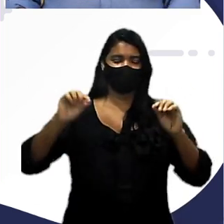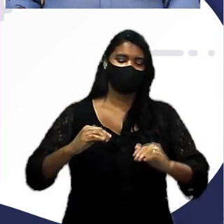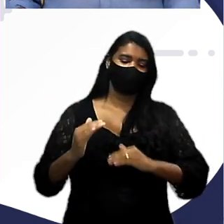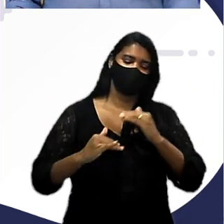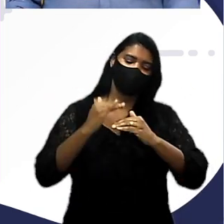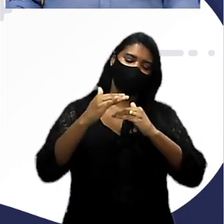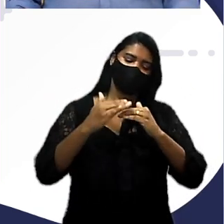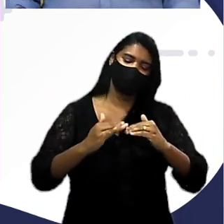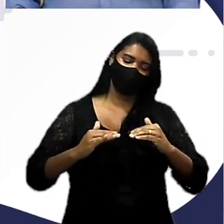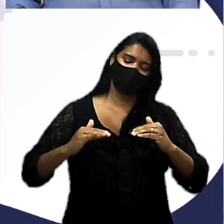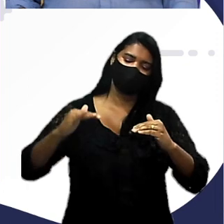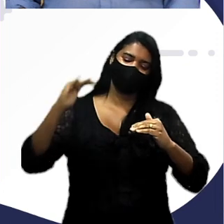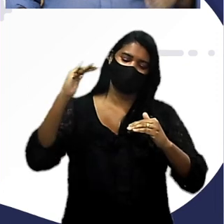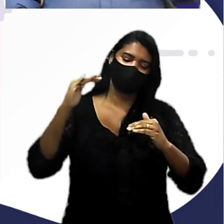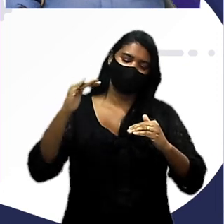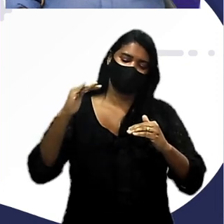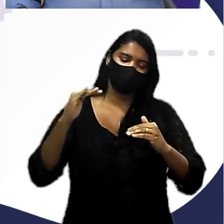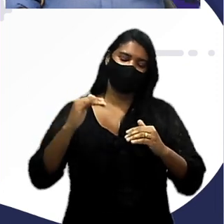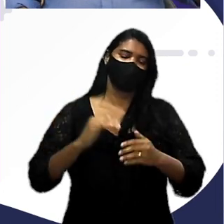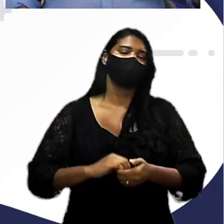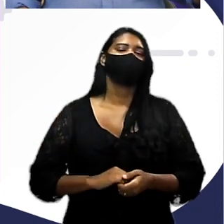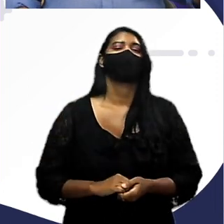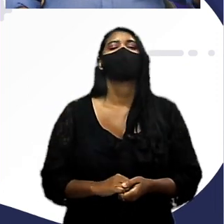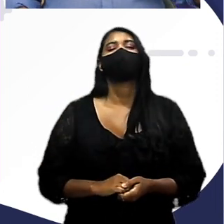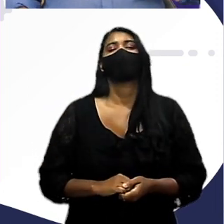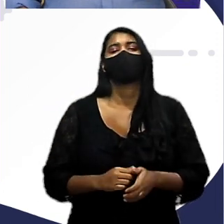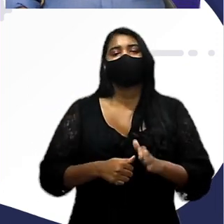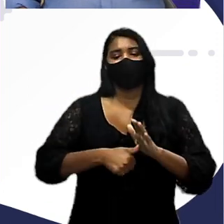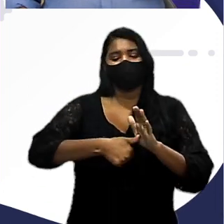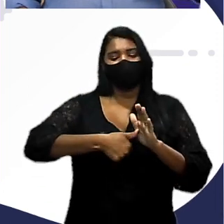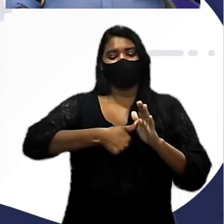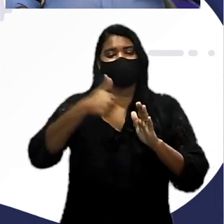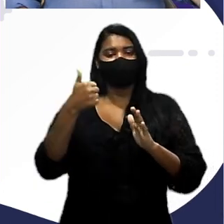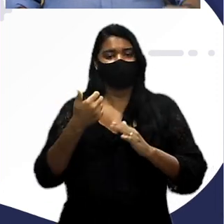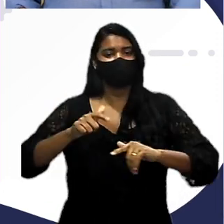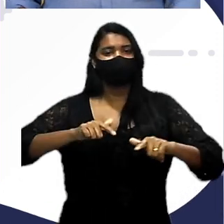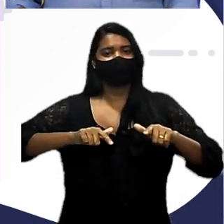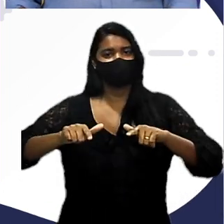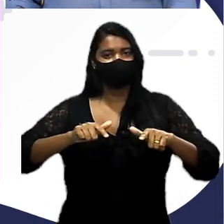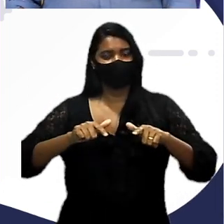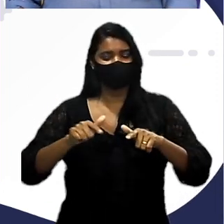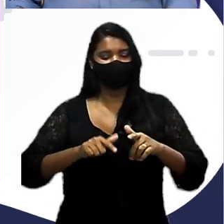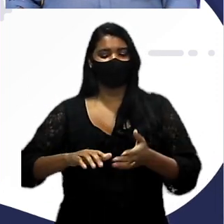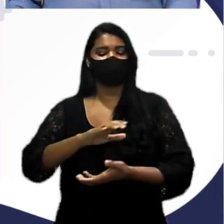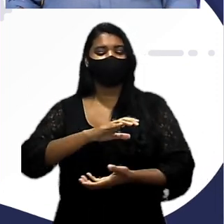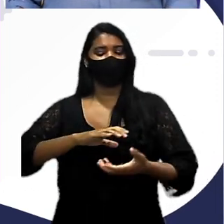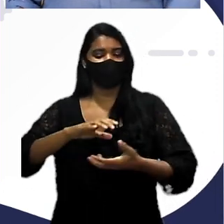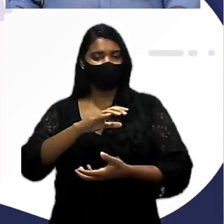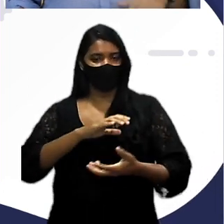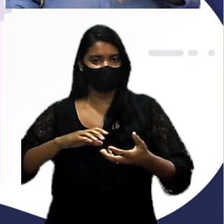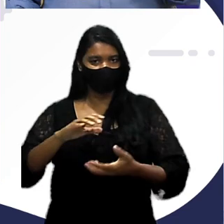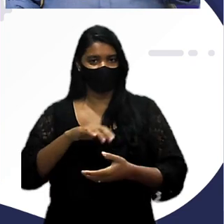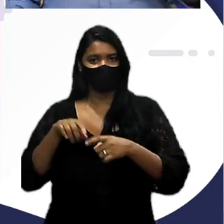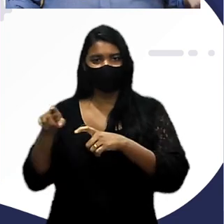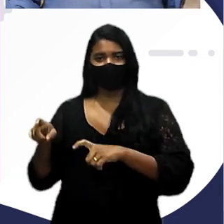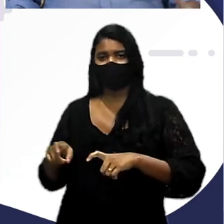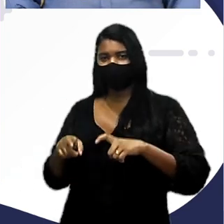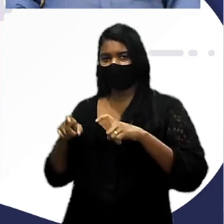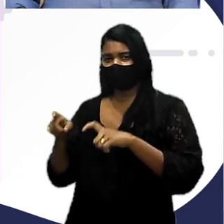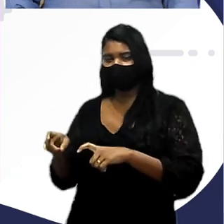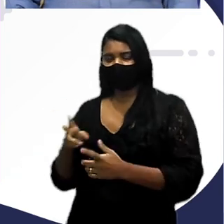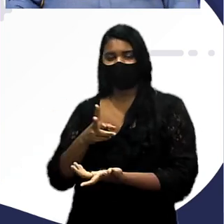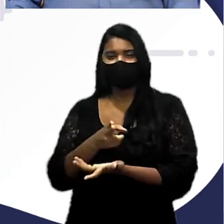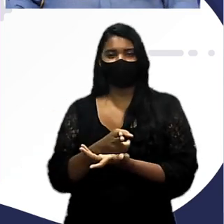dessas diferentes épocas, a gente tinha a primeira trabalhada em cima da Revolução Agrícola, que